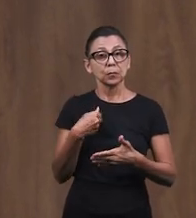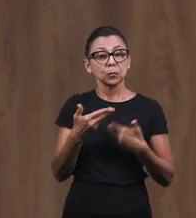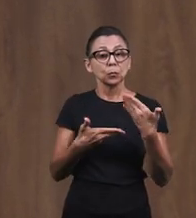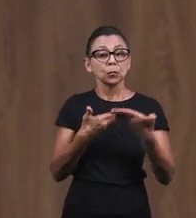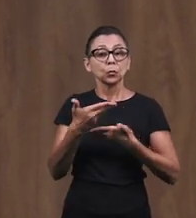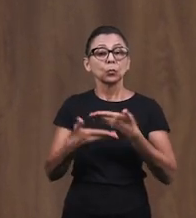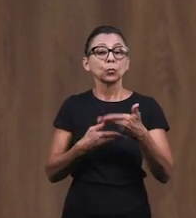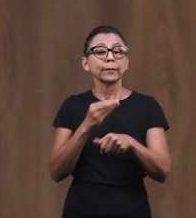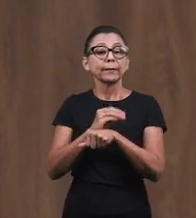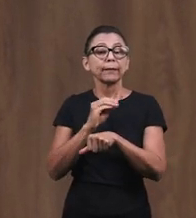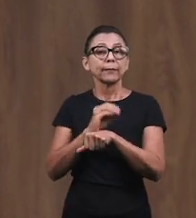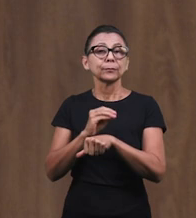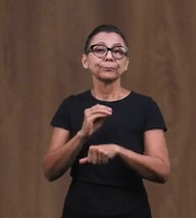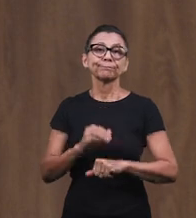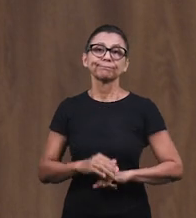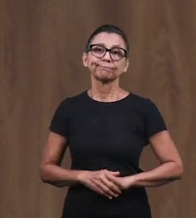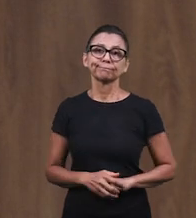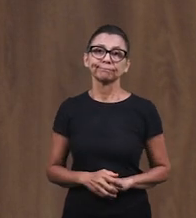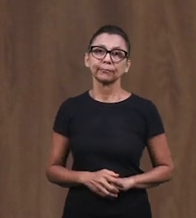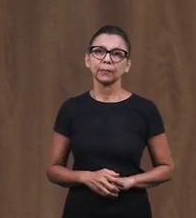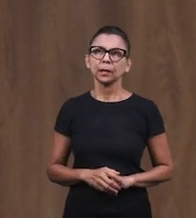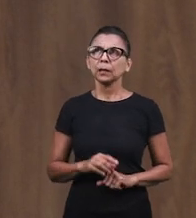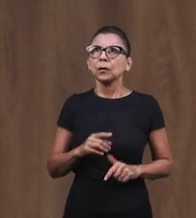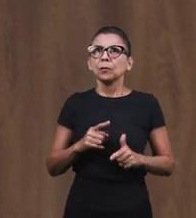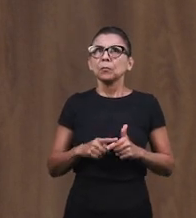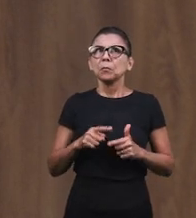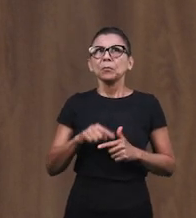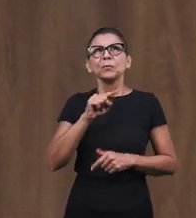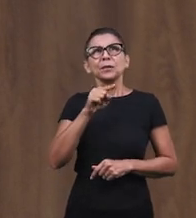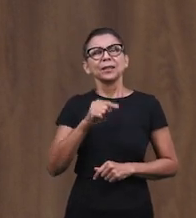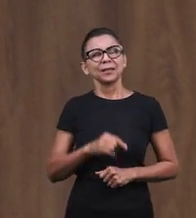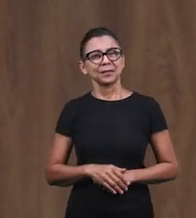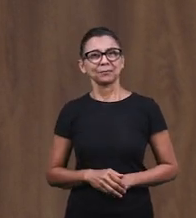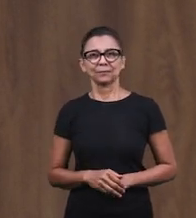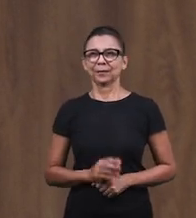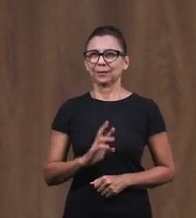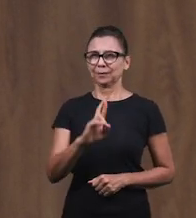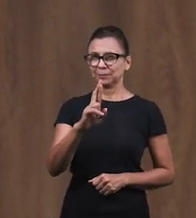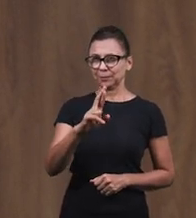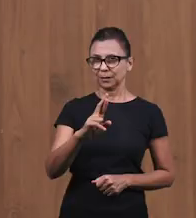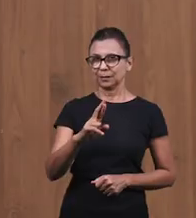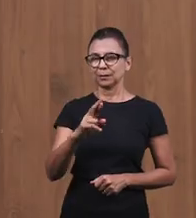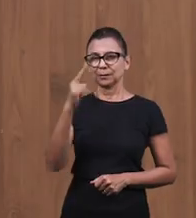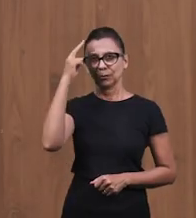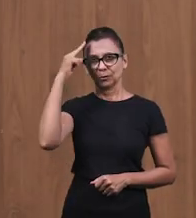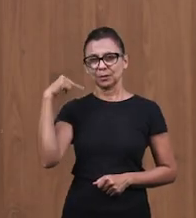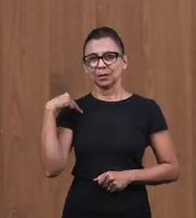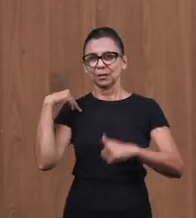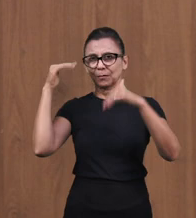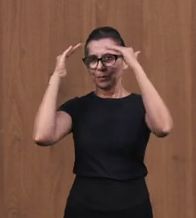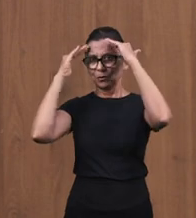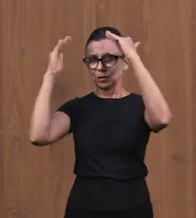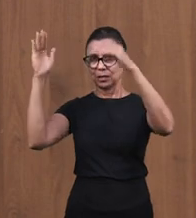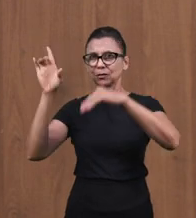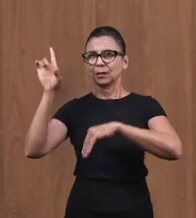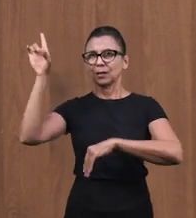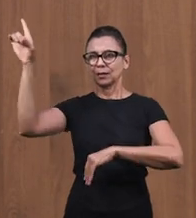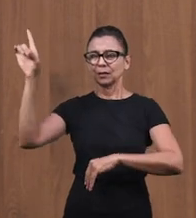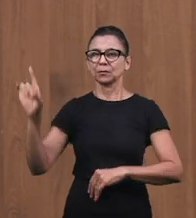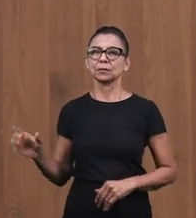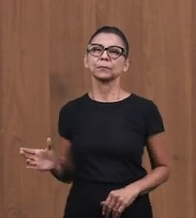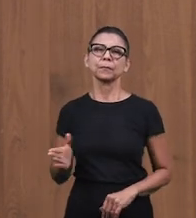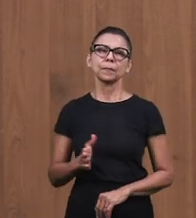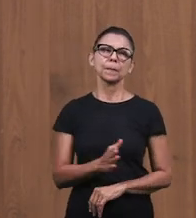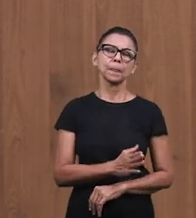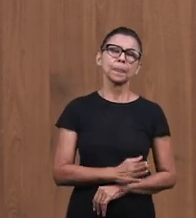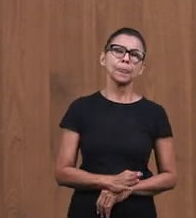Isso só aconteceu porque José temia Deus e Deus o abençoava. E tudo estava indo